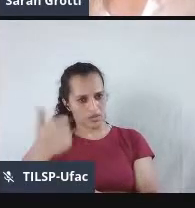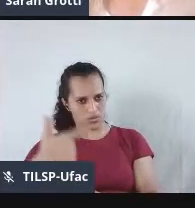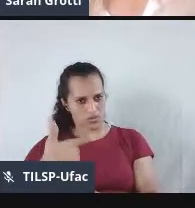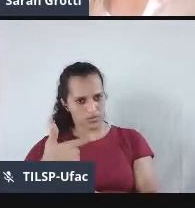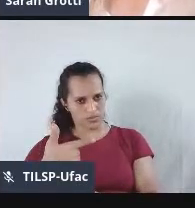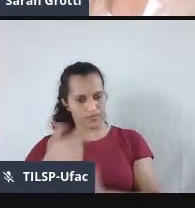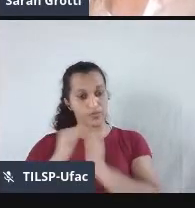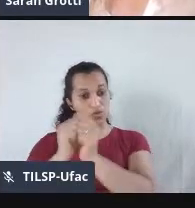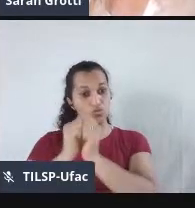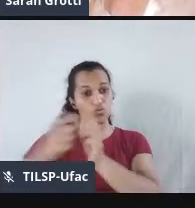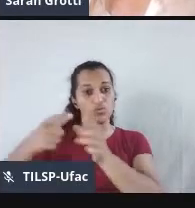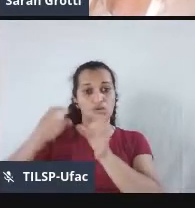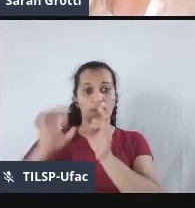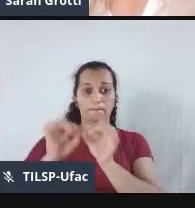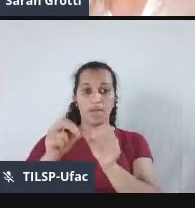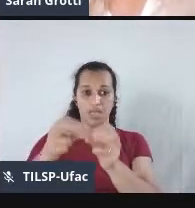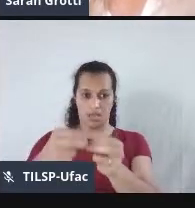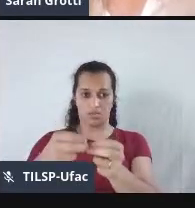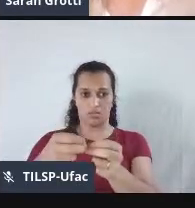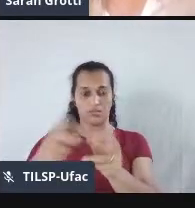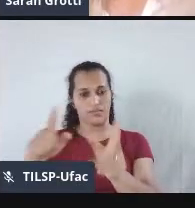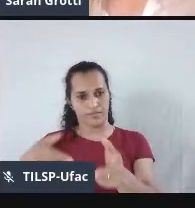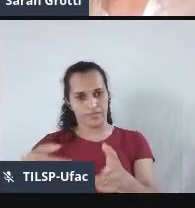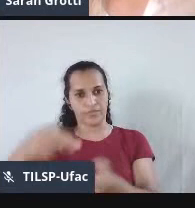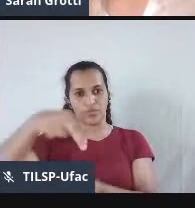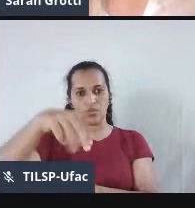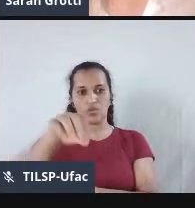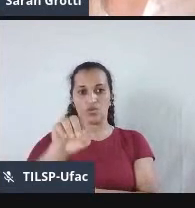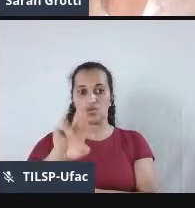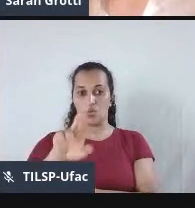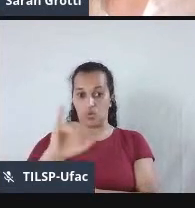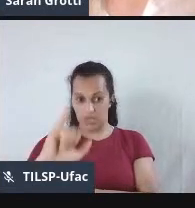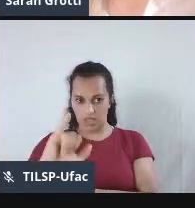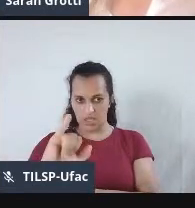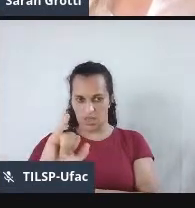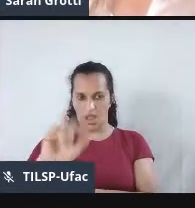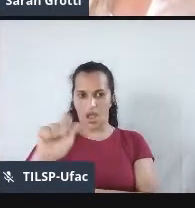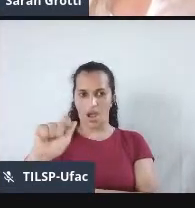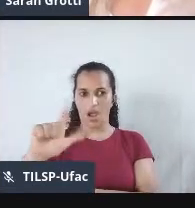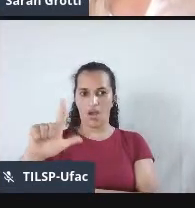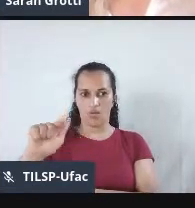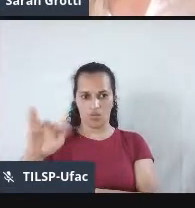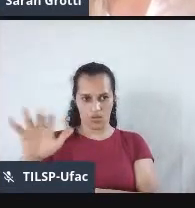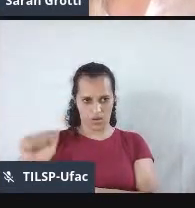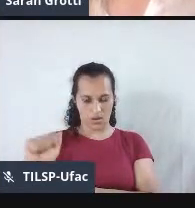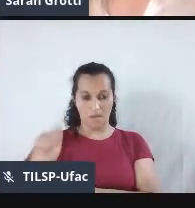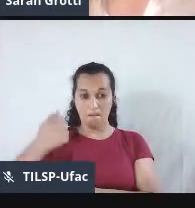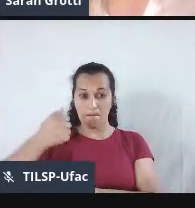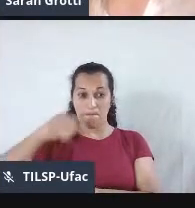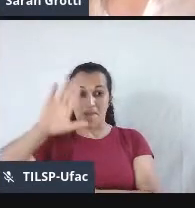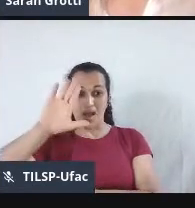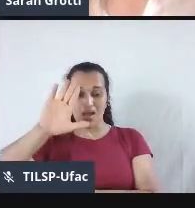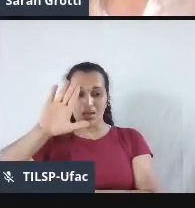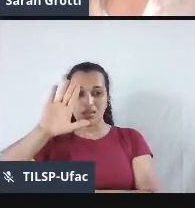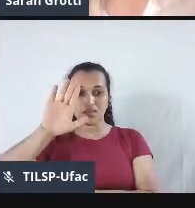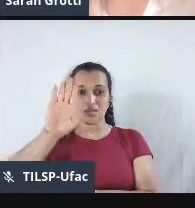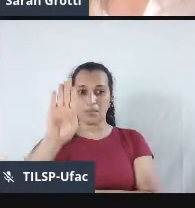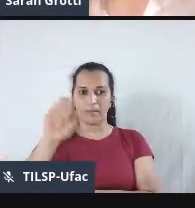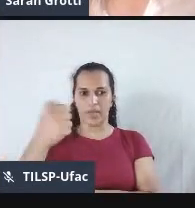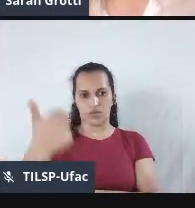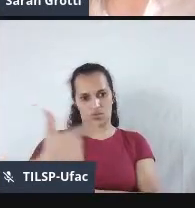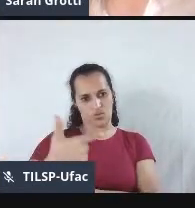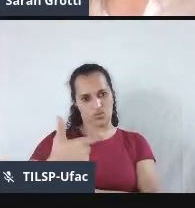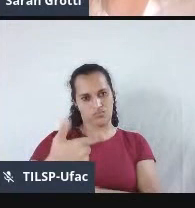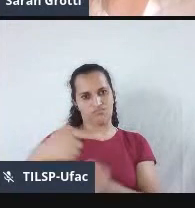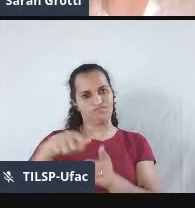com as bactérias. Nori, que é uma alga, e clorela são as mais ricas em B12, mas essa vitamina é